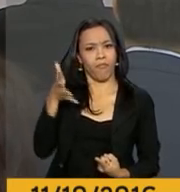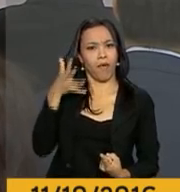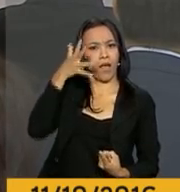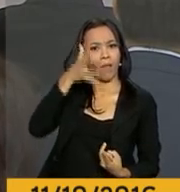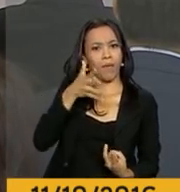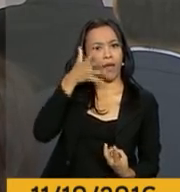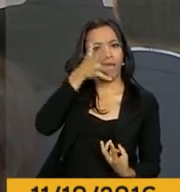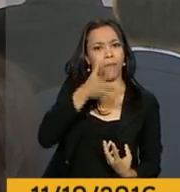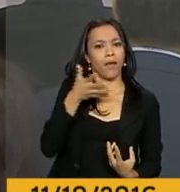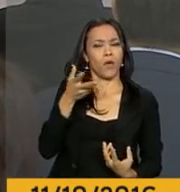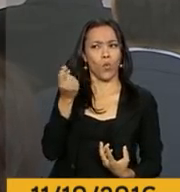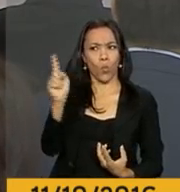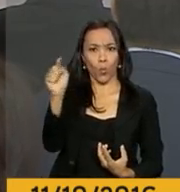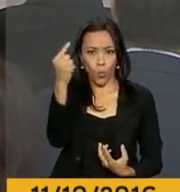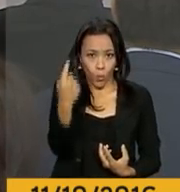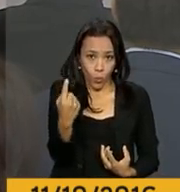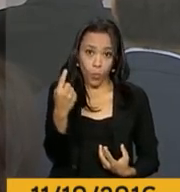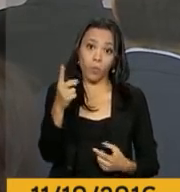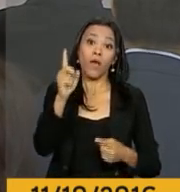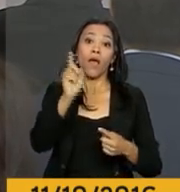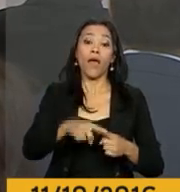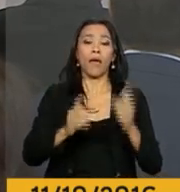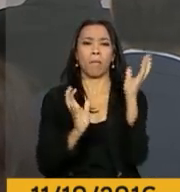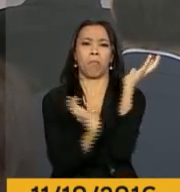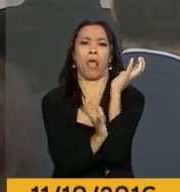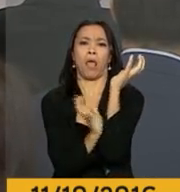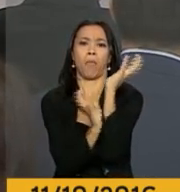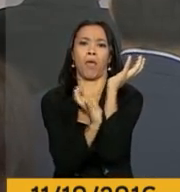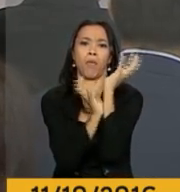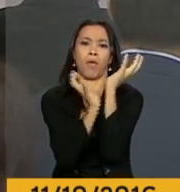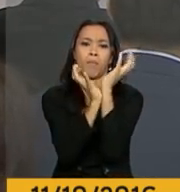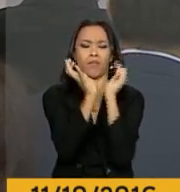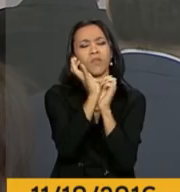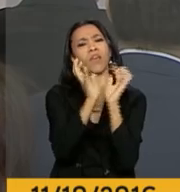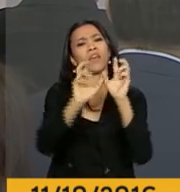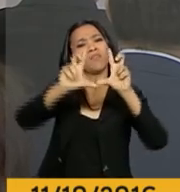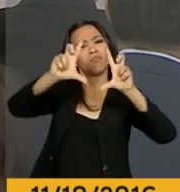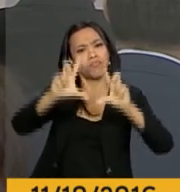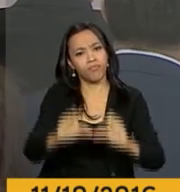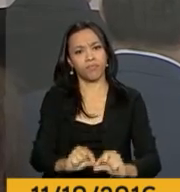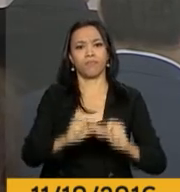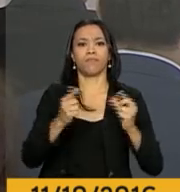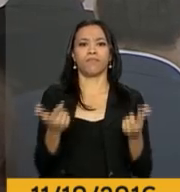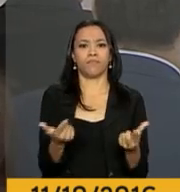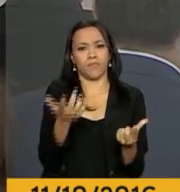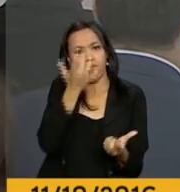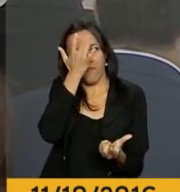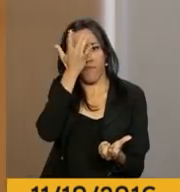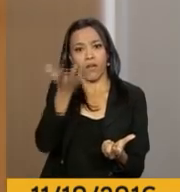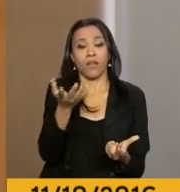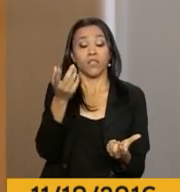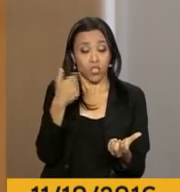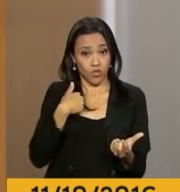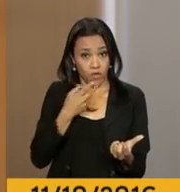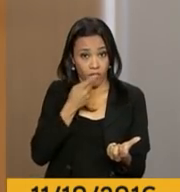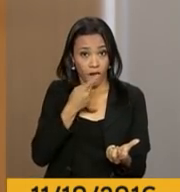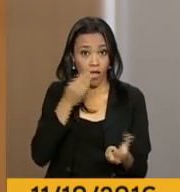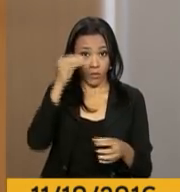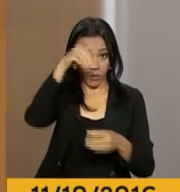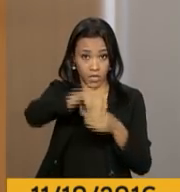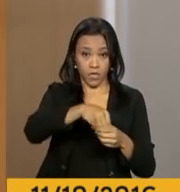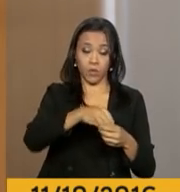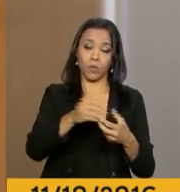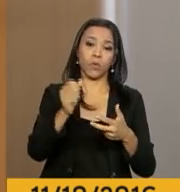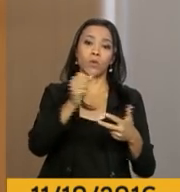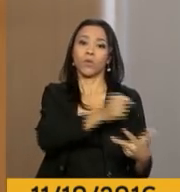São dois fatores um primeiro a desburocratização que eu tenho pregado muito no poder No Poder Executivo mas vejo